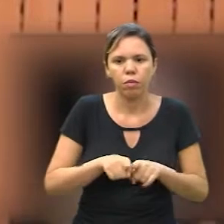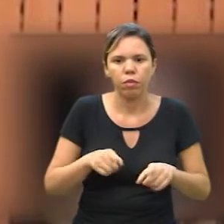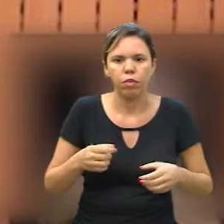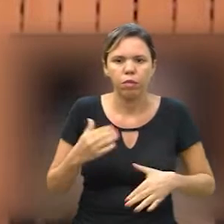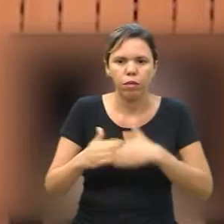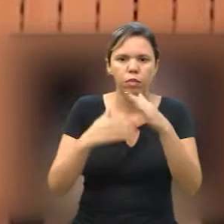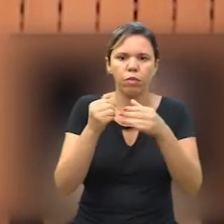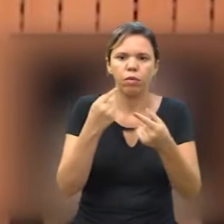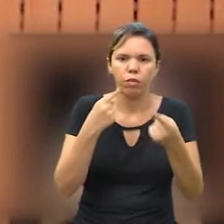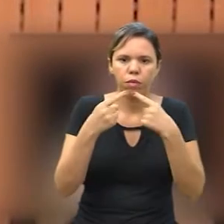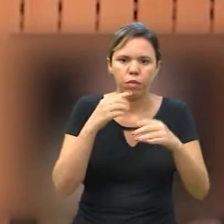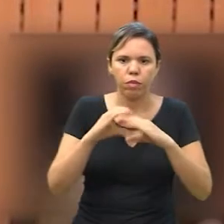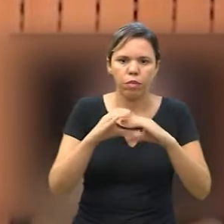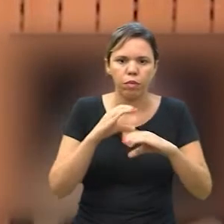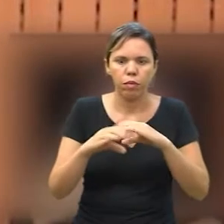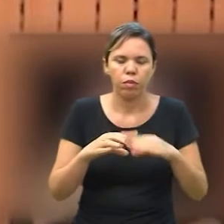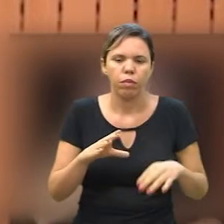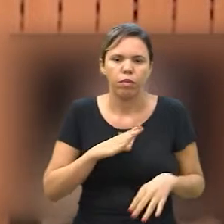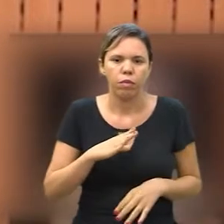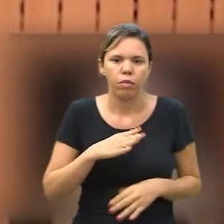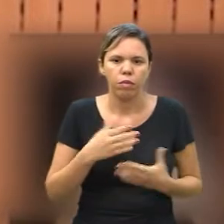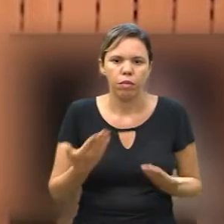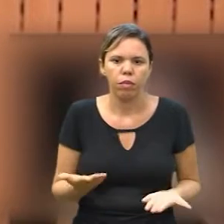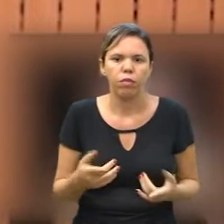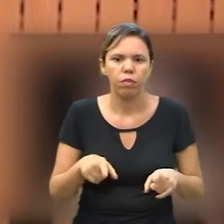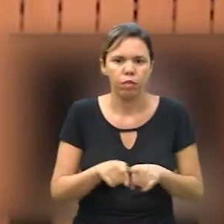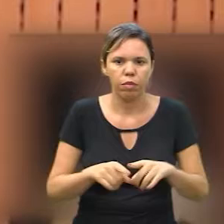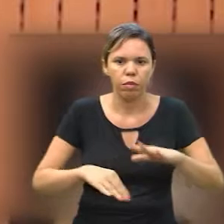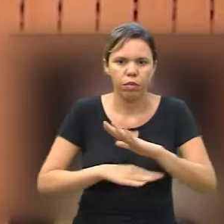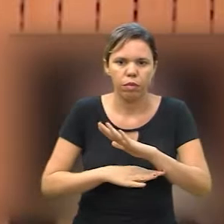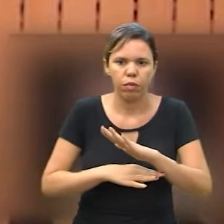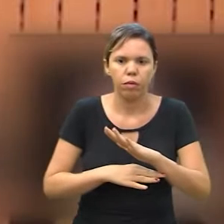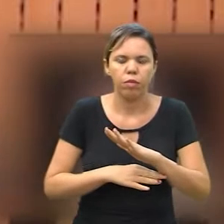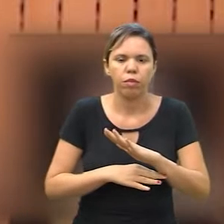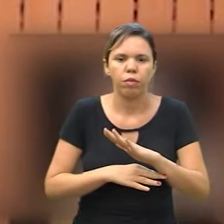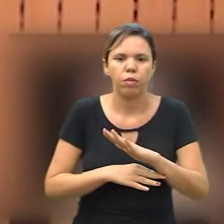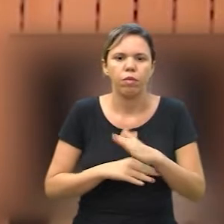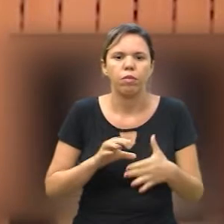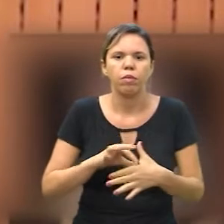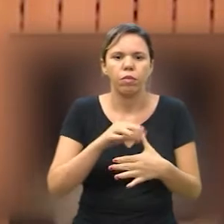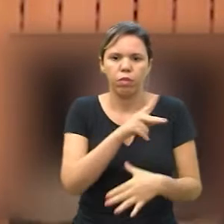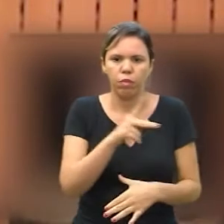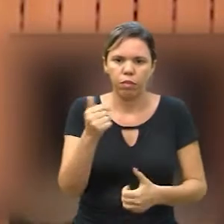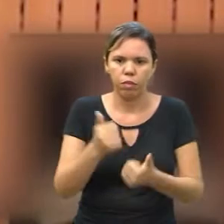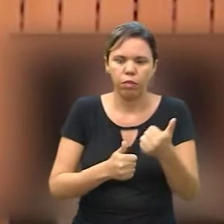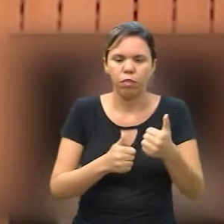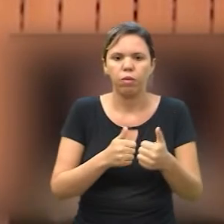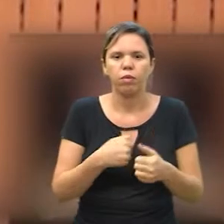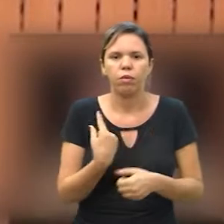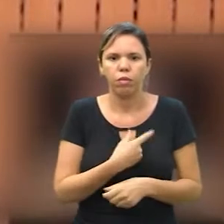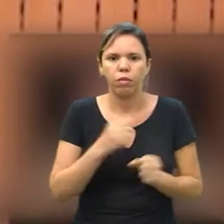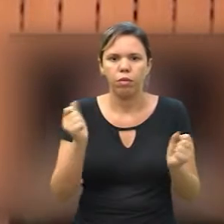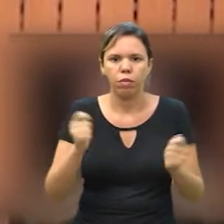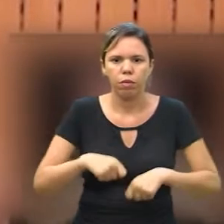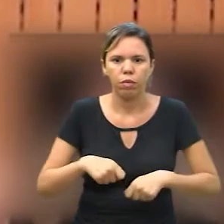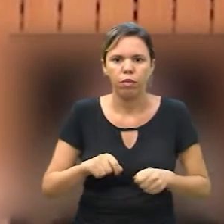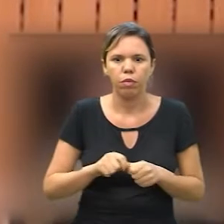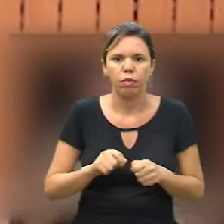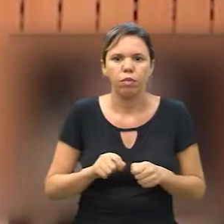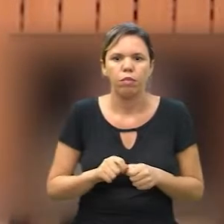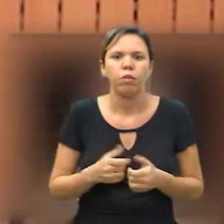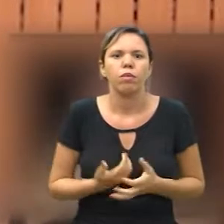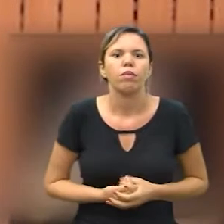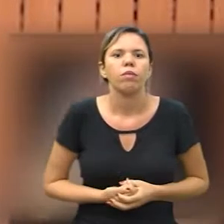construir juntos, dialogando aqui na casa. Certamente o nosso presidente, a mesa diretora, vai nos possibilitar essas